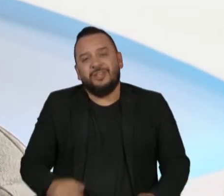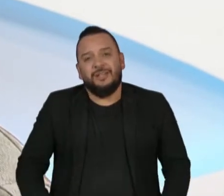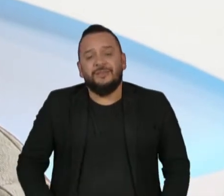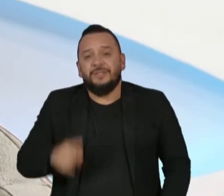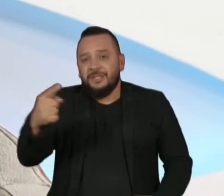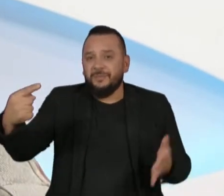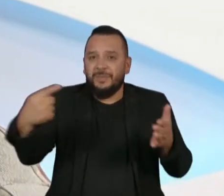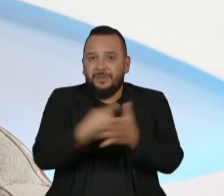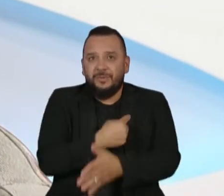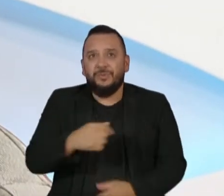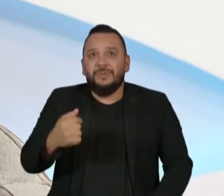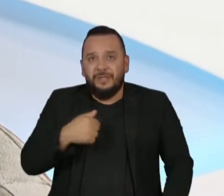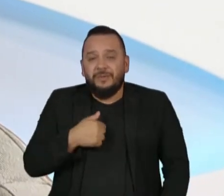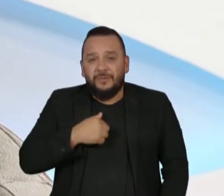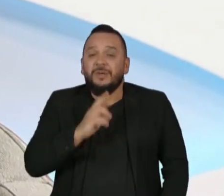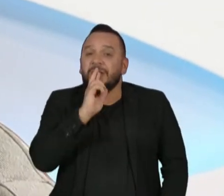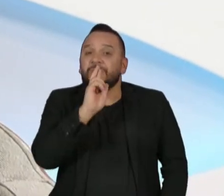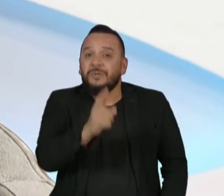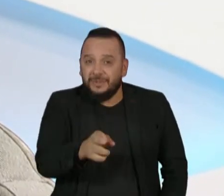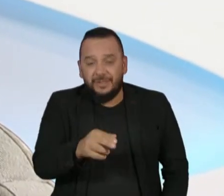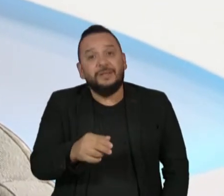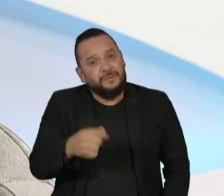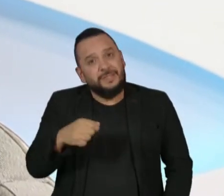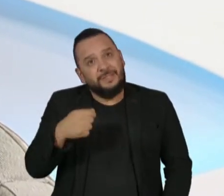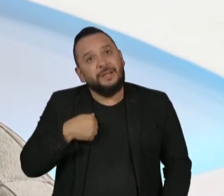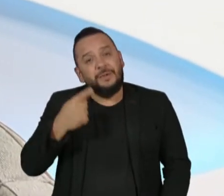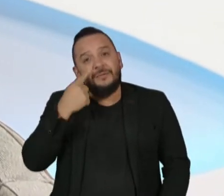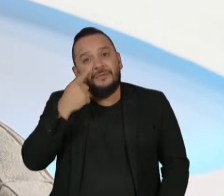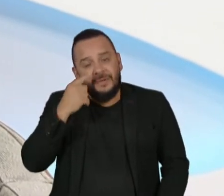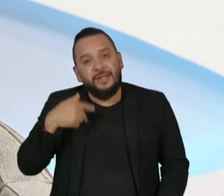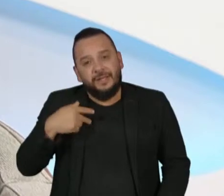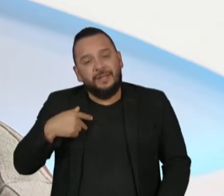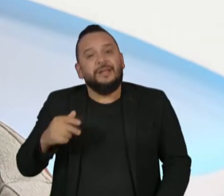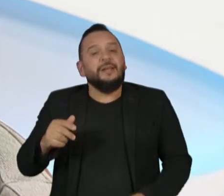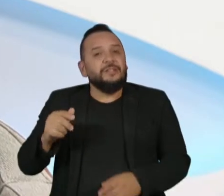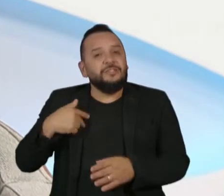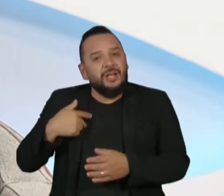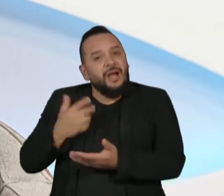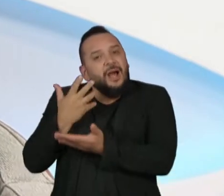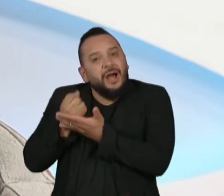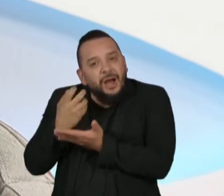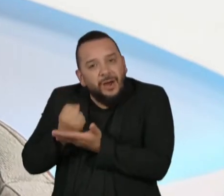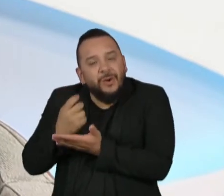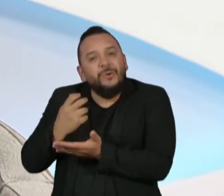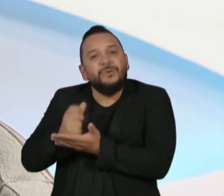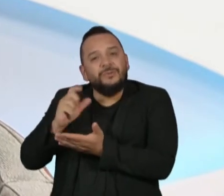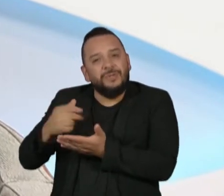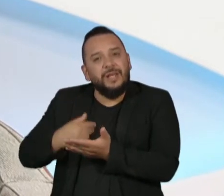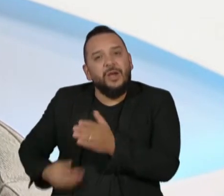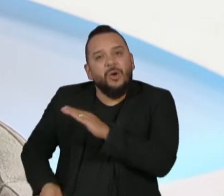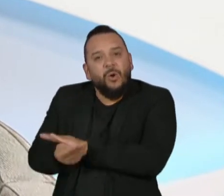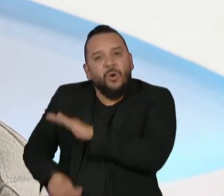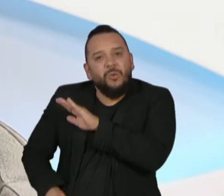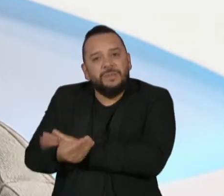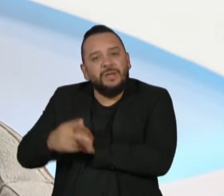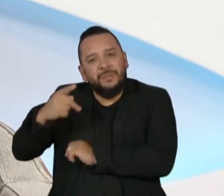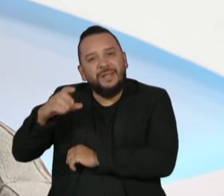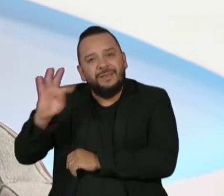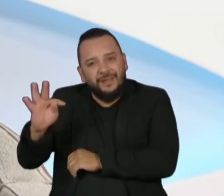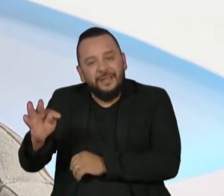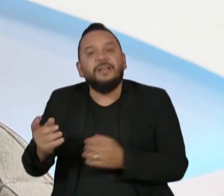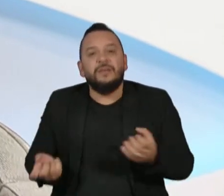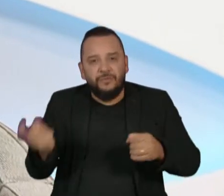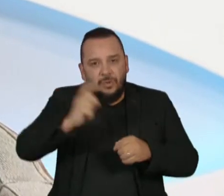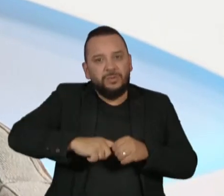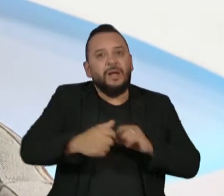tocarem nisso, eu vou dar uma ferida. Precisamos revisitar os áudios do Petrolão, do Mensalão, e reviver a moralização desse país. E